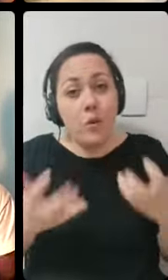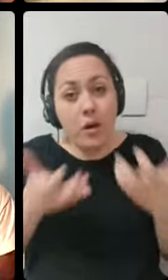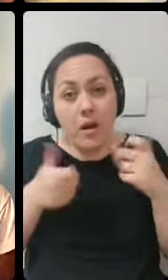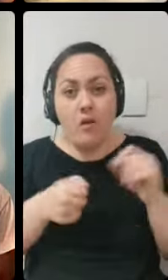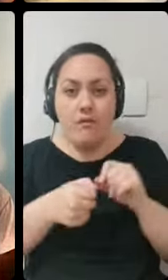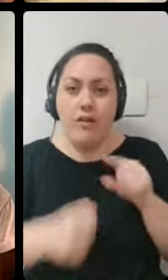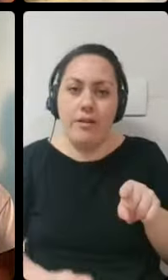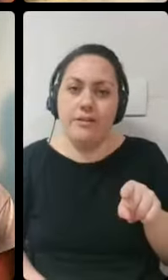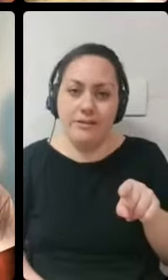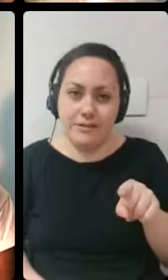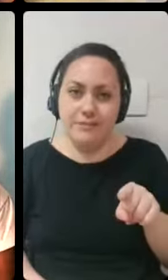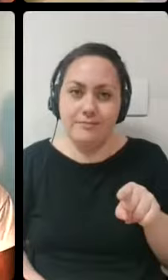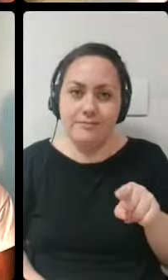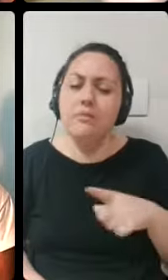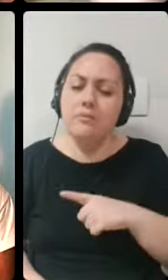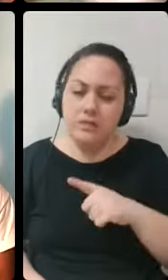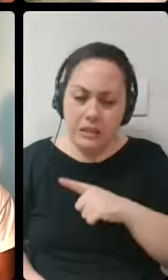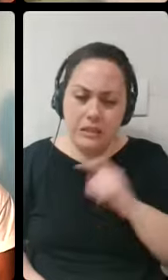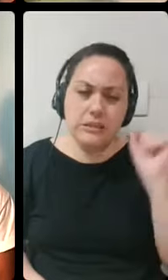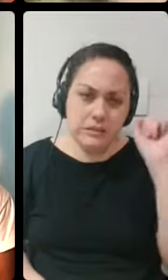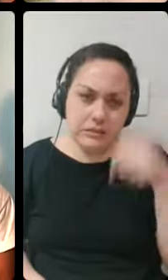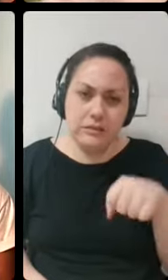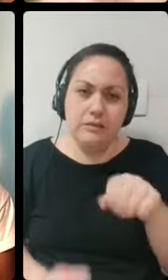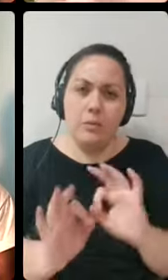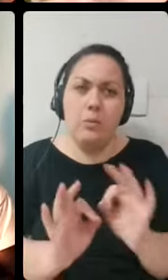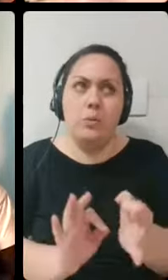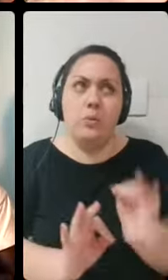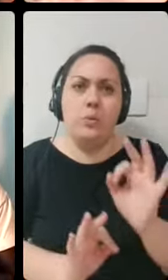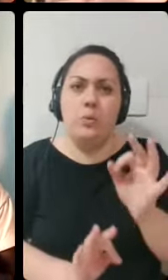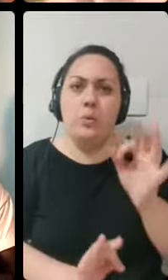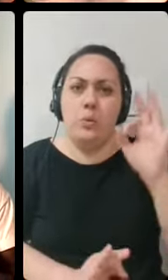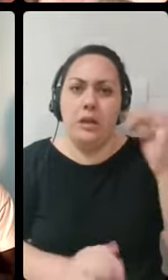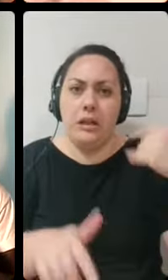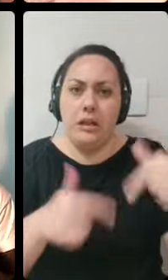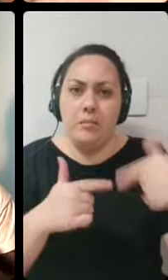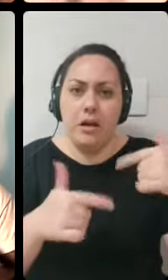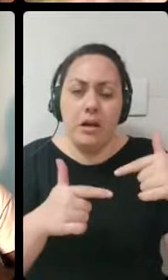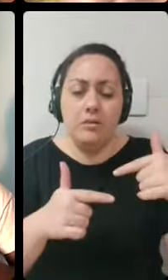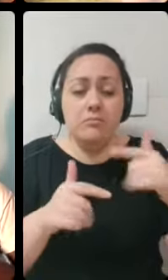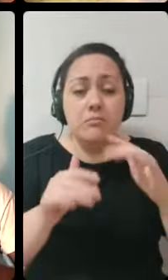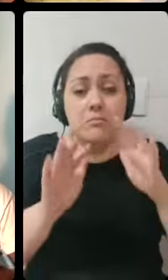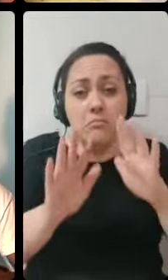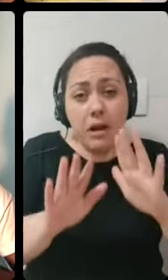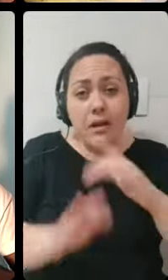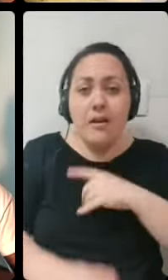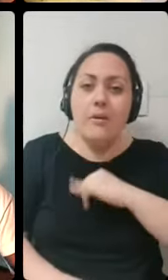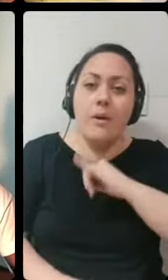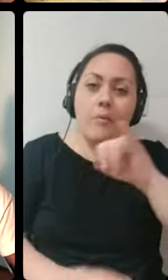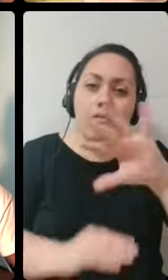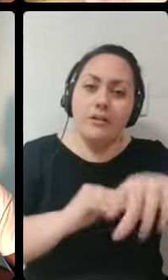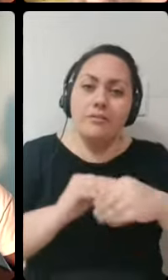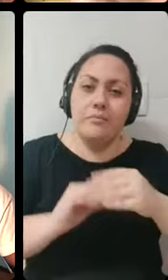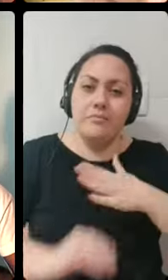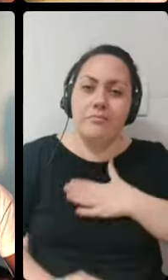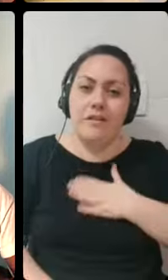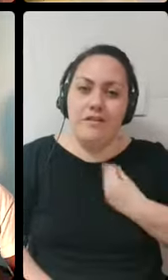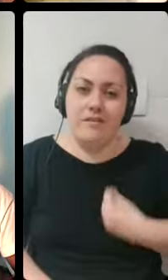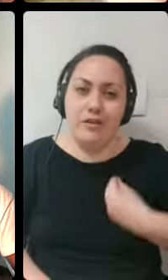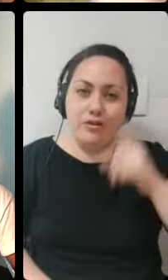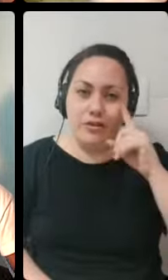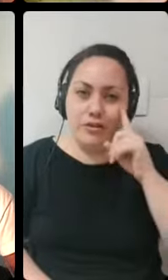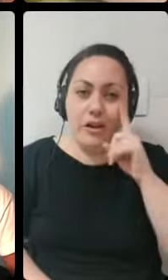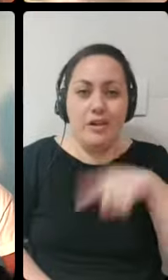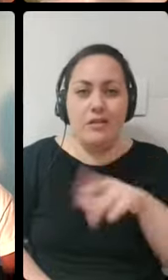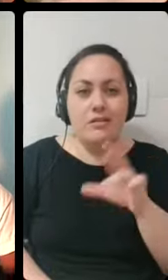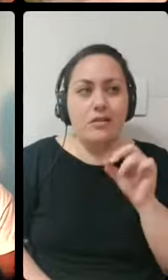bastante extenso, eu organizei junto com a minha rotina. Então, era Rondon junto com a minha rotina. E aí deu certo.